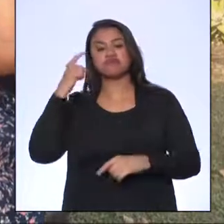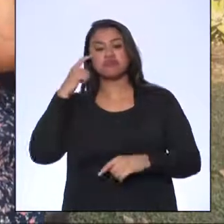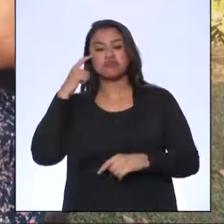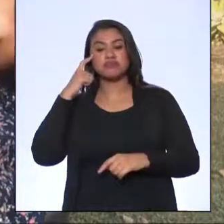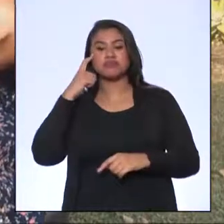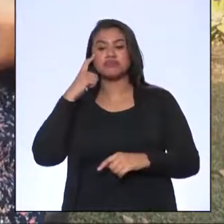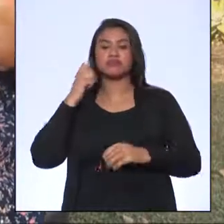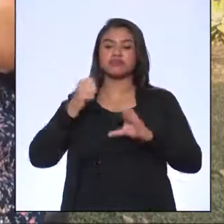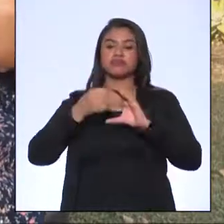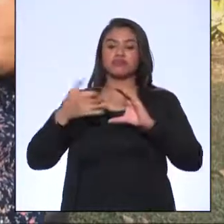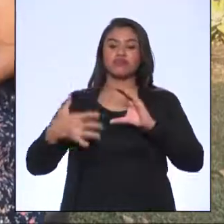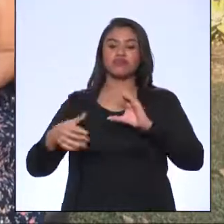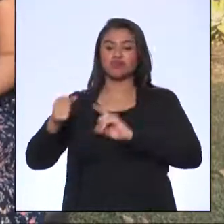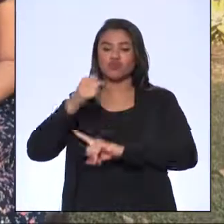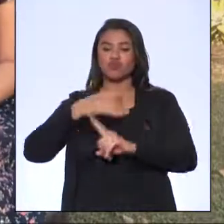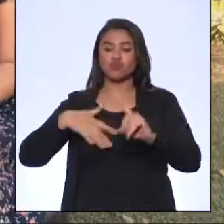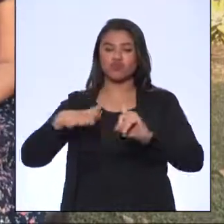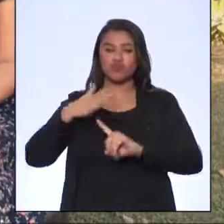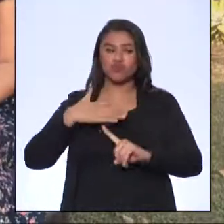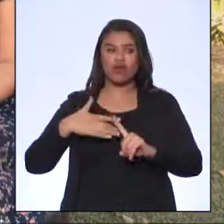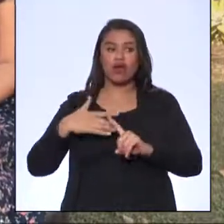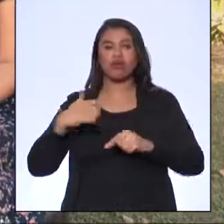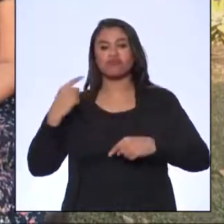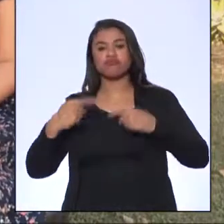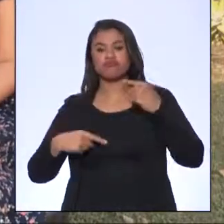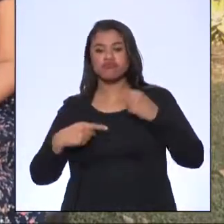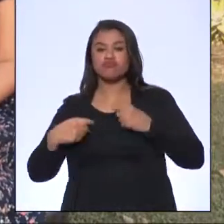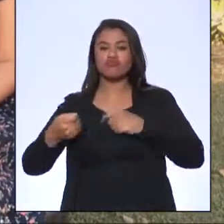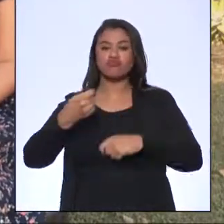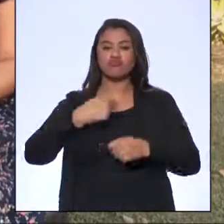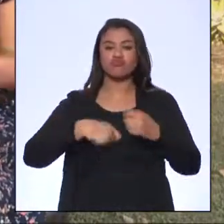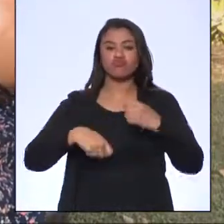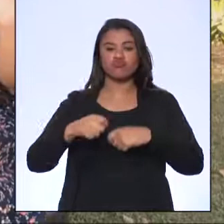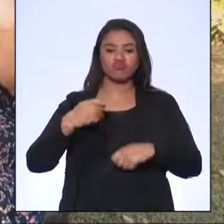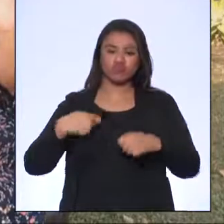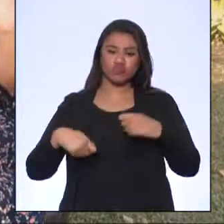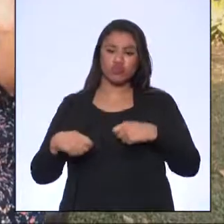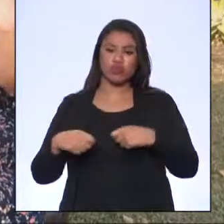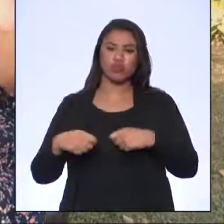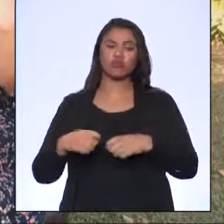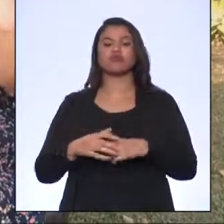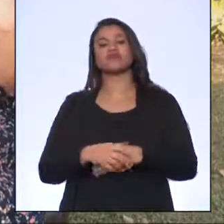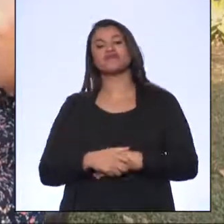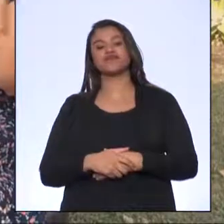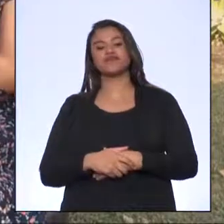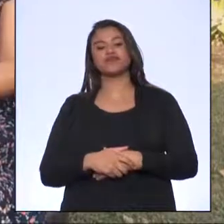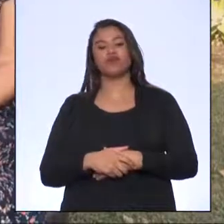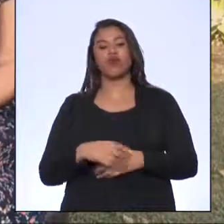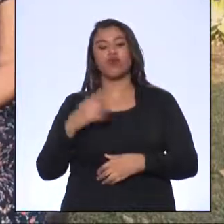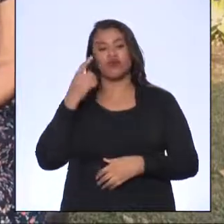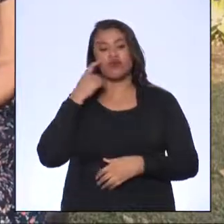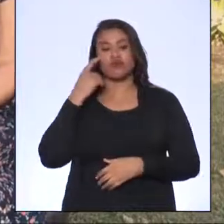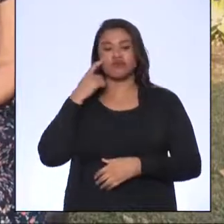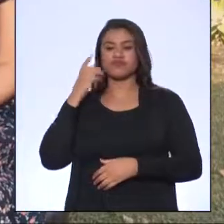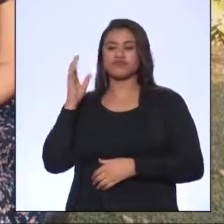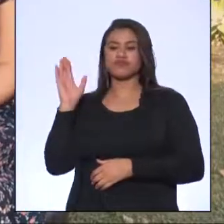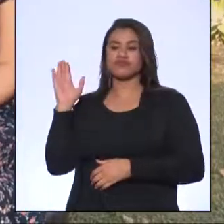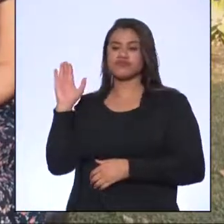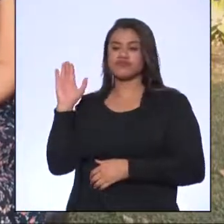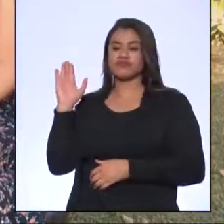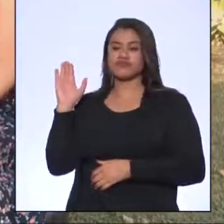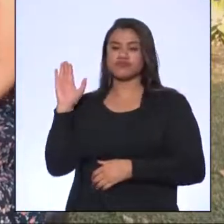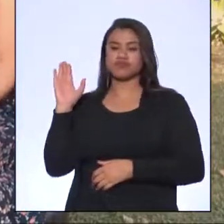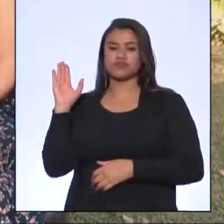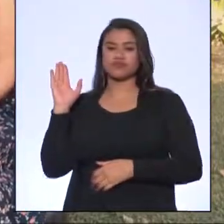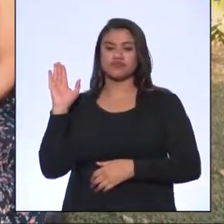políticas, econômicas e geomorfológicas dos países. No porção norte desse continente existe uma importante